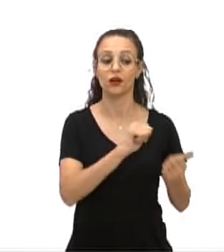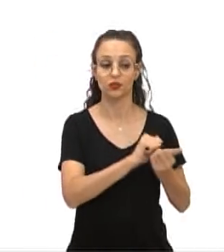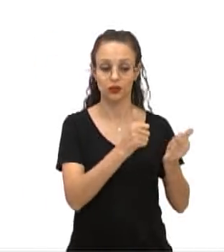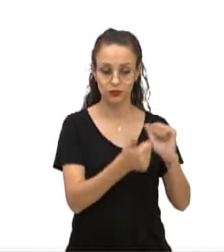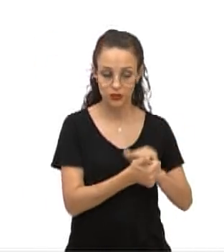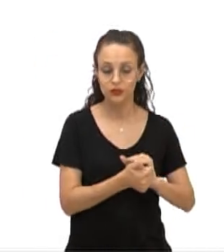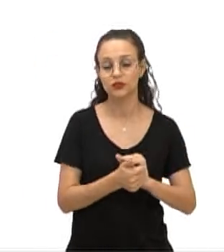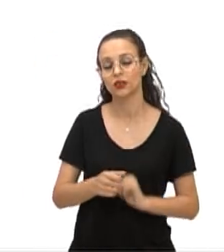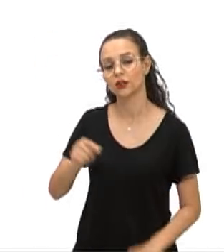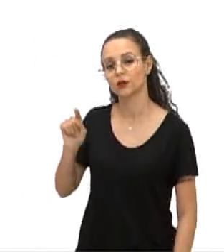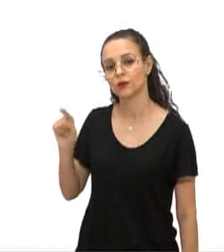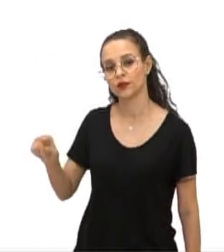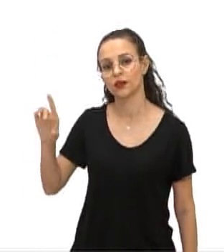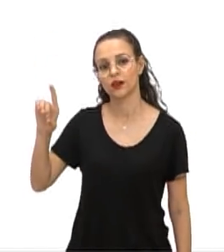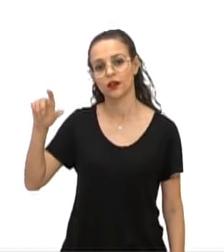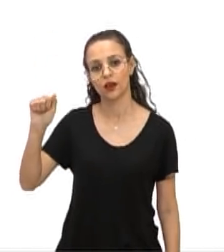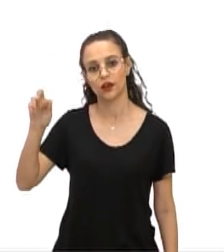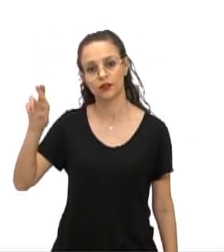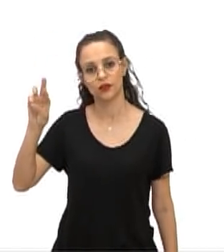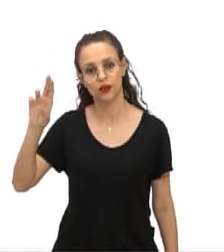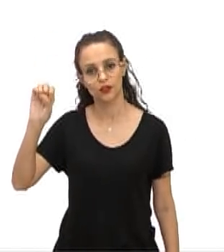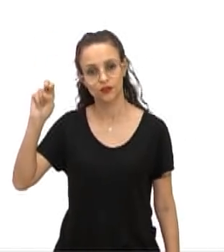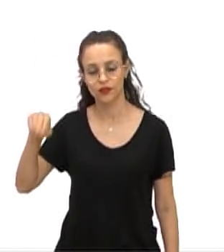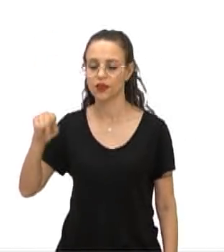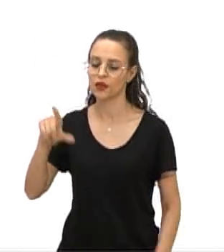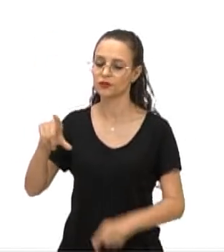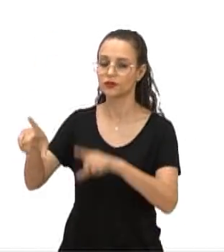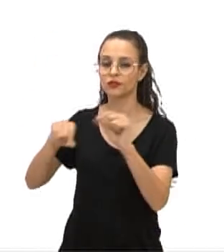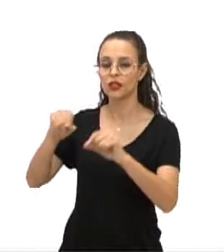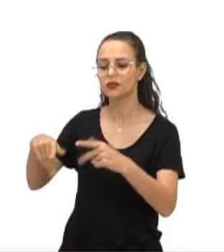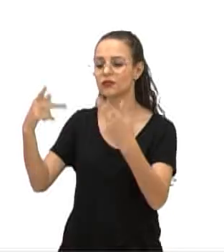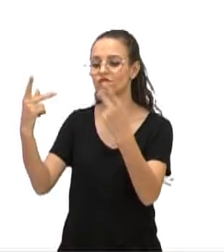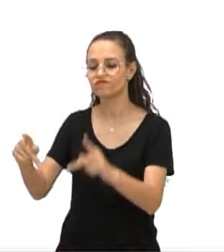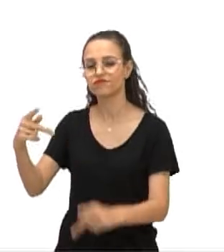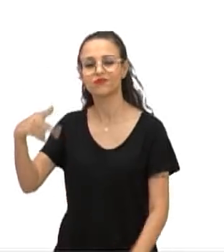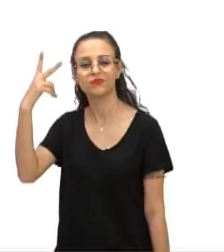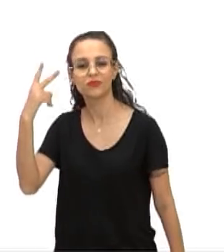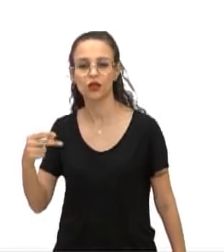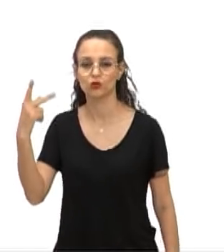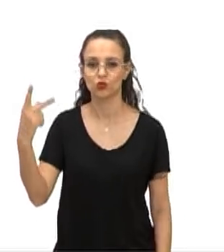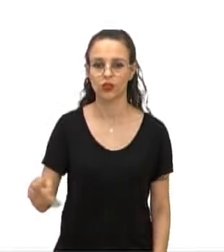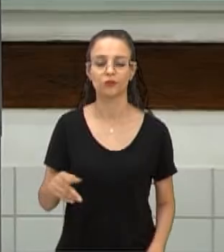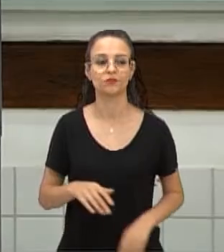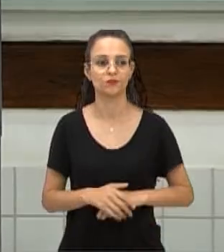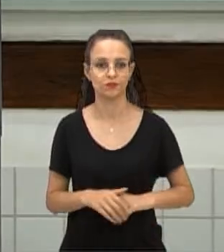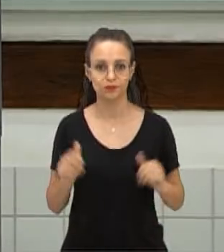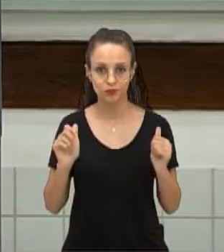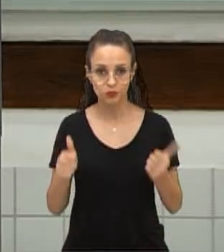Charles Darwin defendia a seleção natural. Beleza?